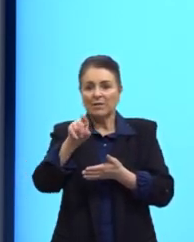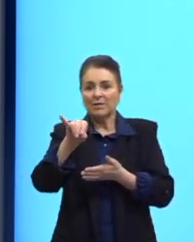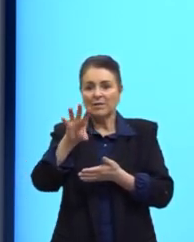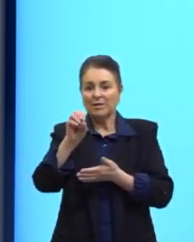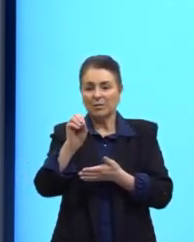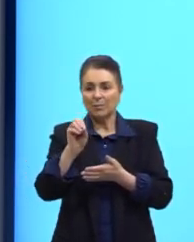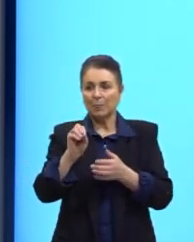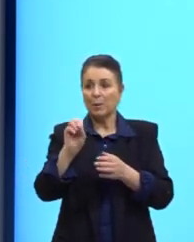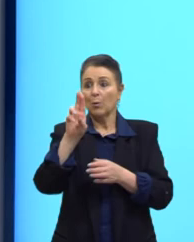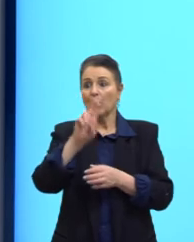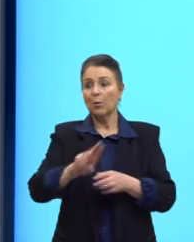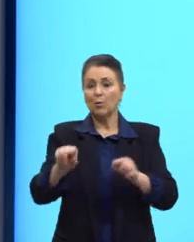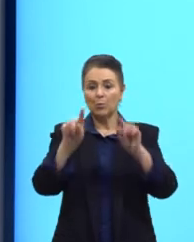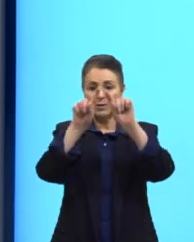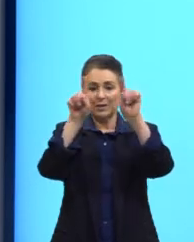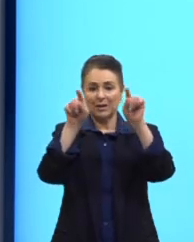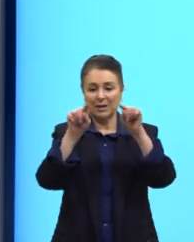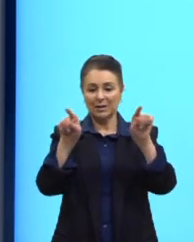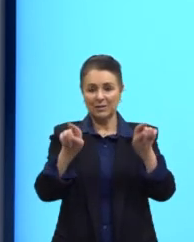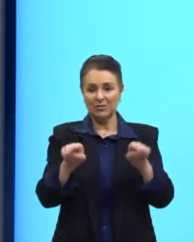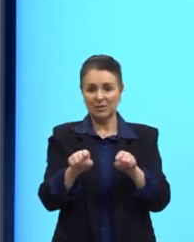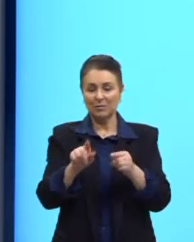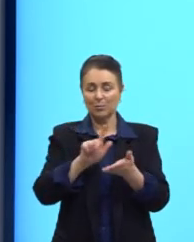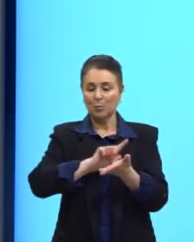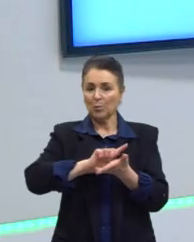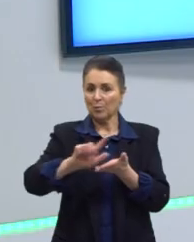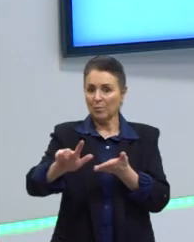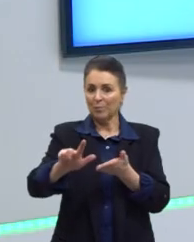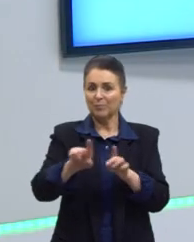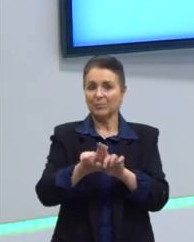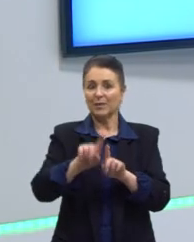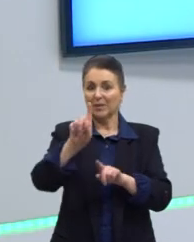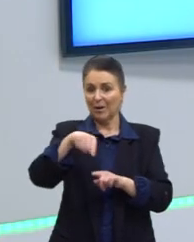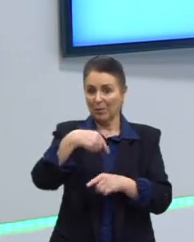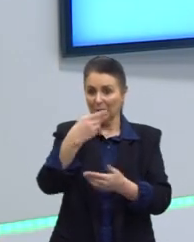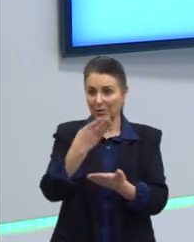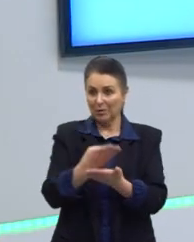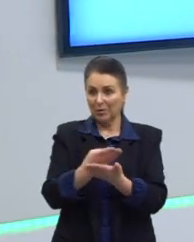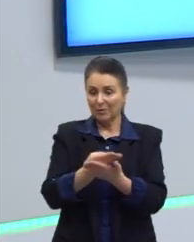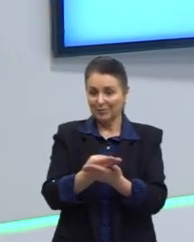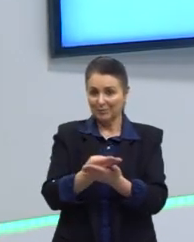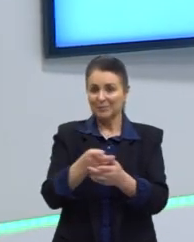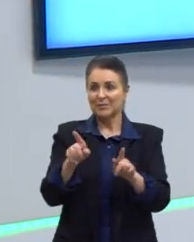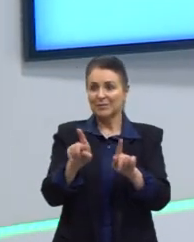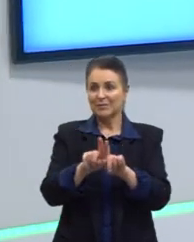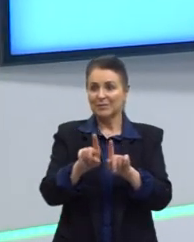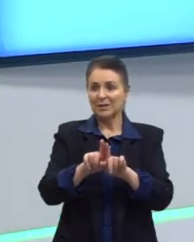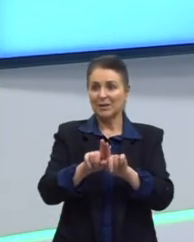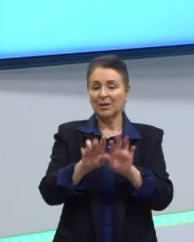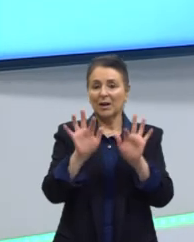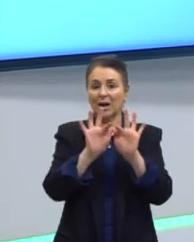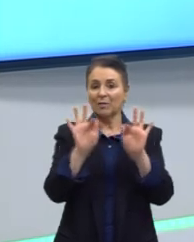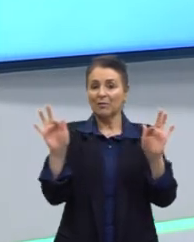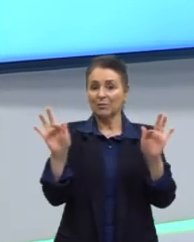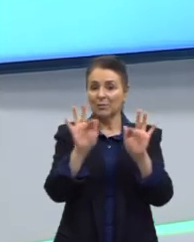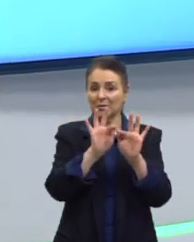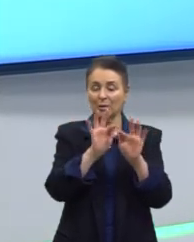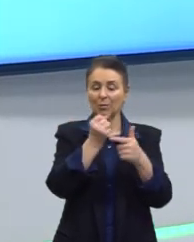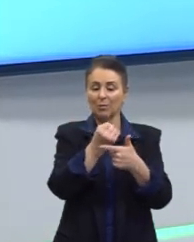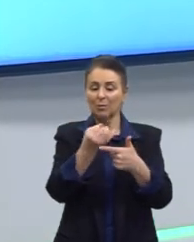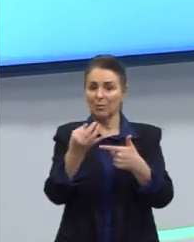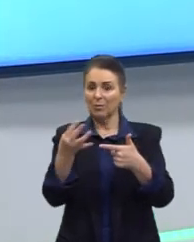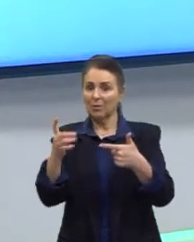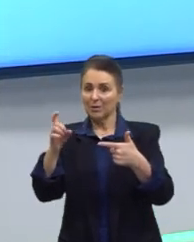coloca as chaves vazias pessoal na próxima aula nós vamos estudar então a função logarítmica